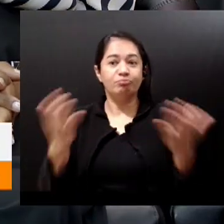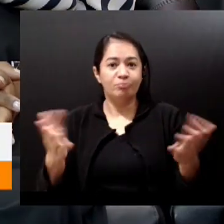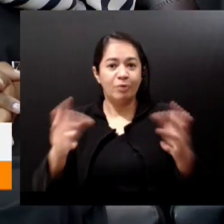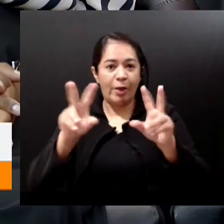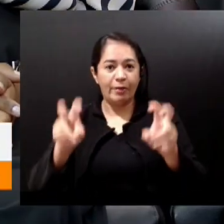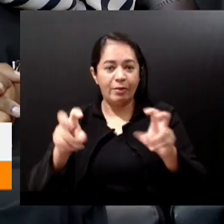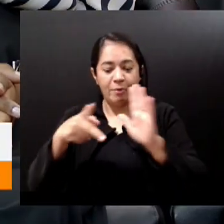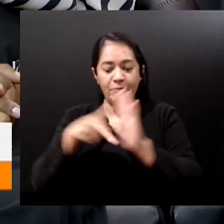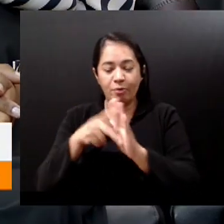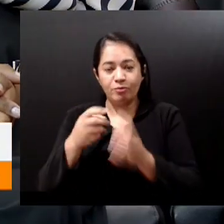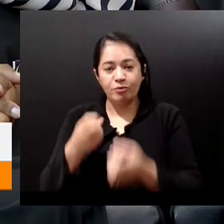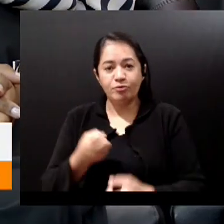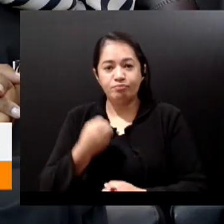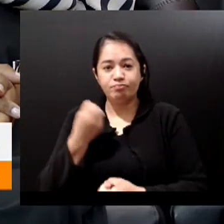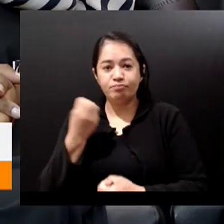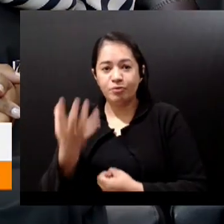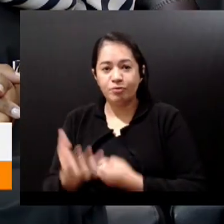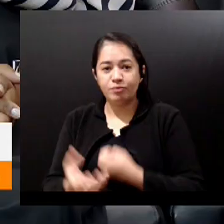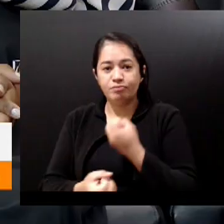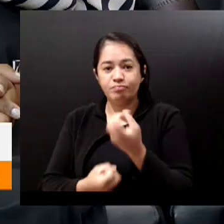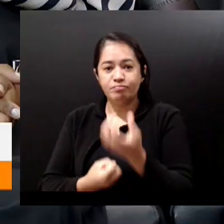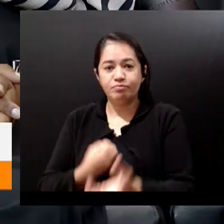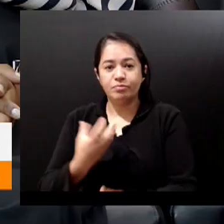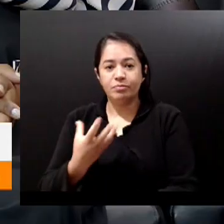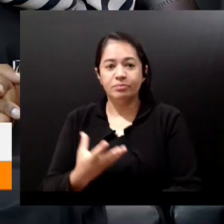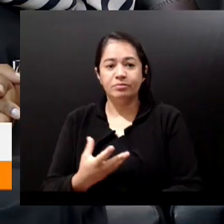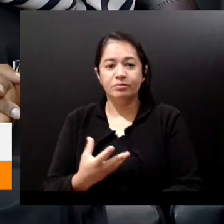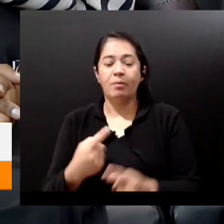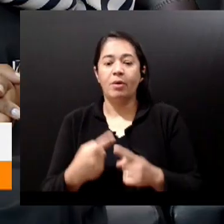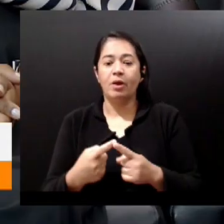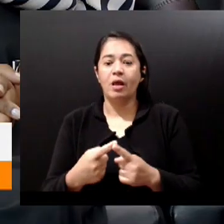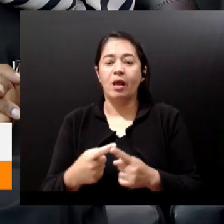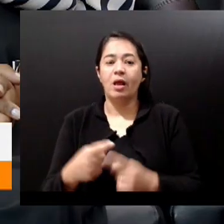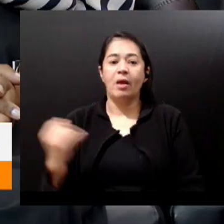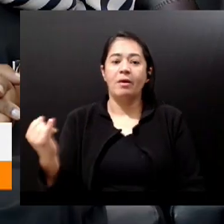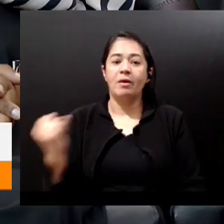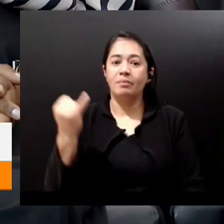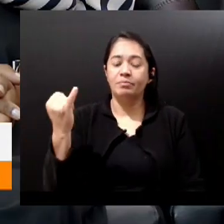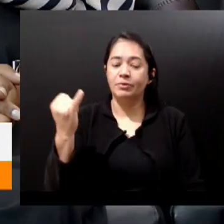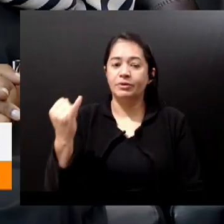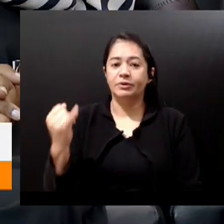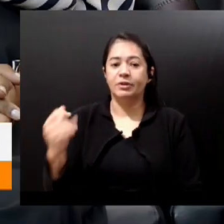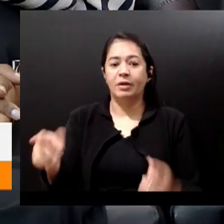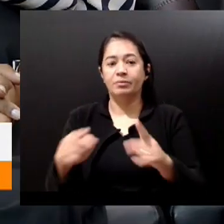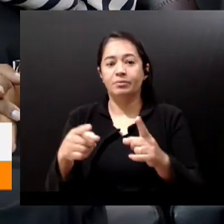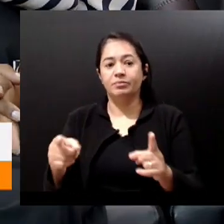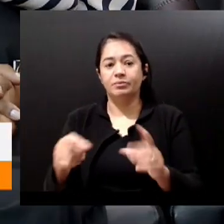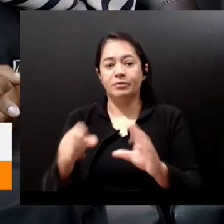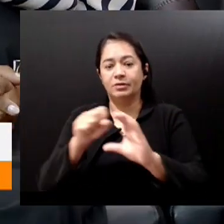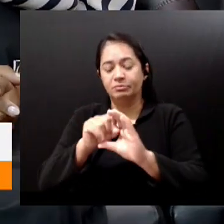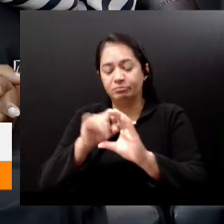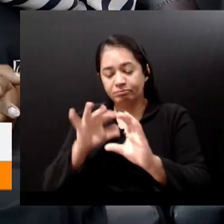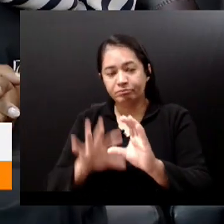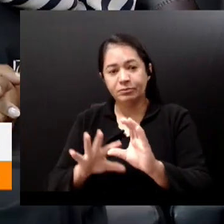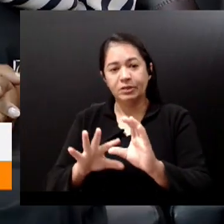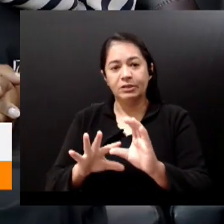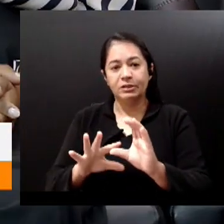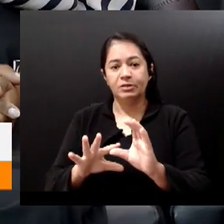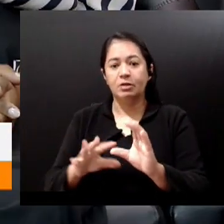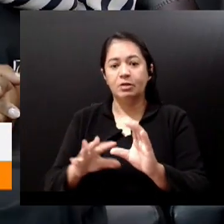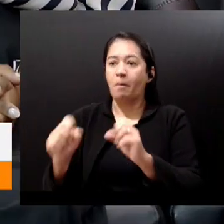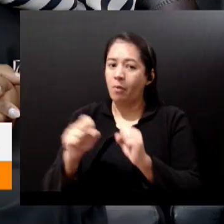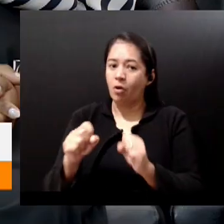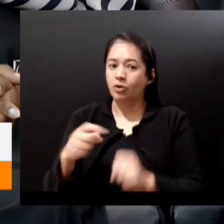música é importante e ela, sem dúvida, ela vai influenciar. Ela tem um caráter entorpecente, ela pode gerar em nosso prazer, pode gerar